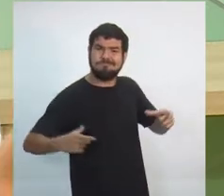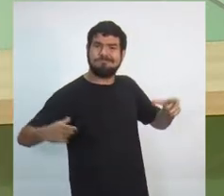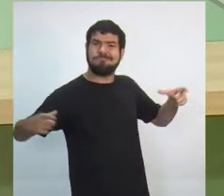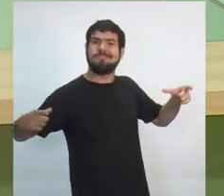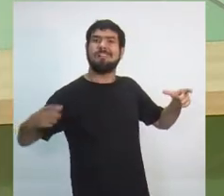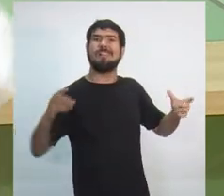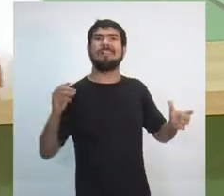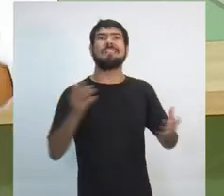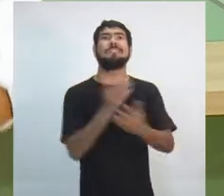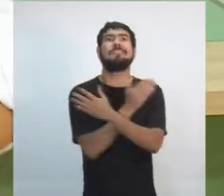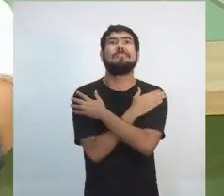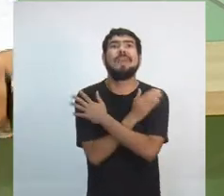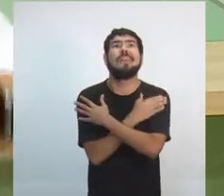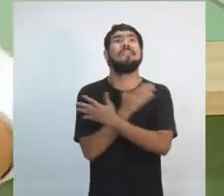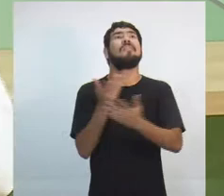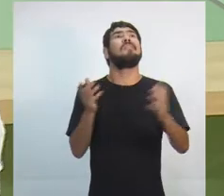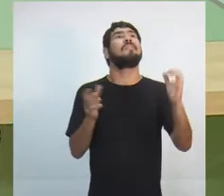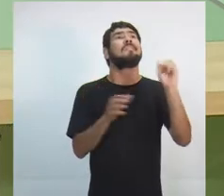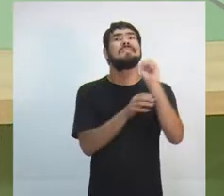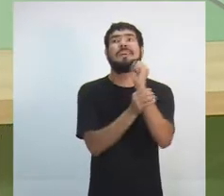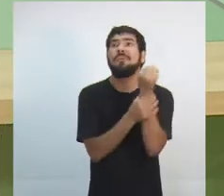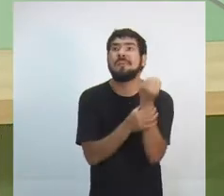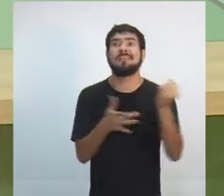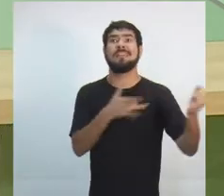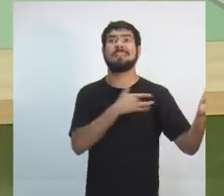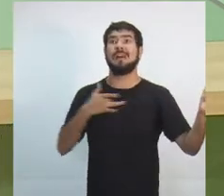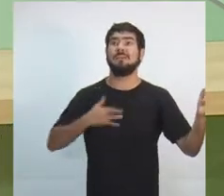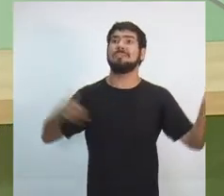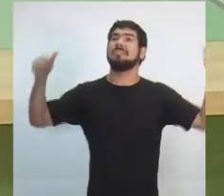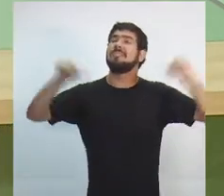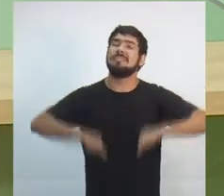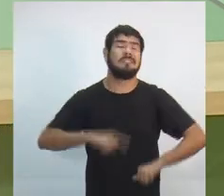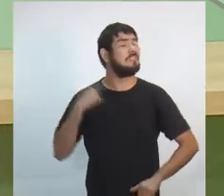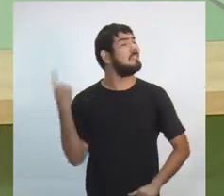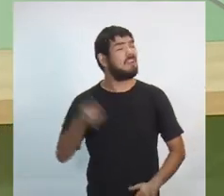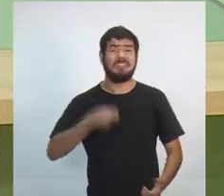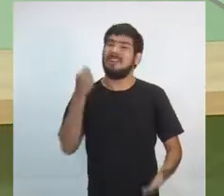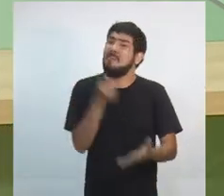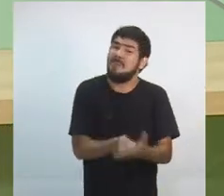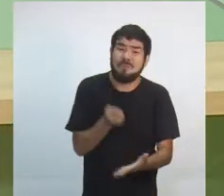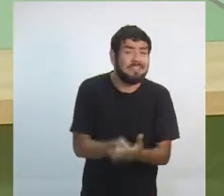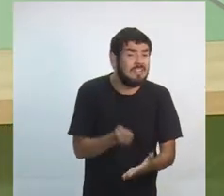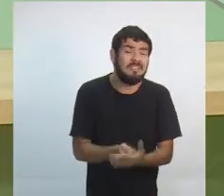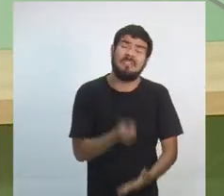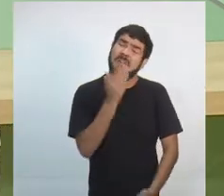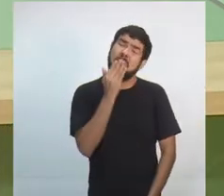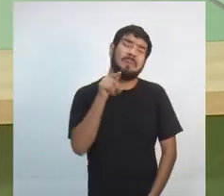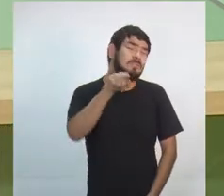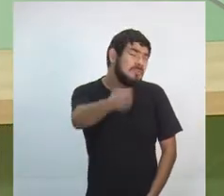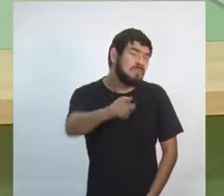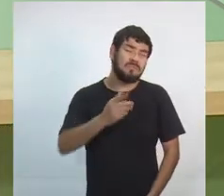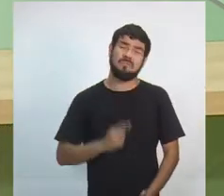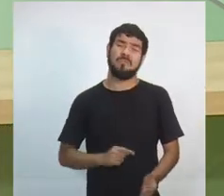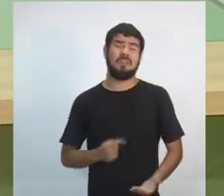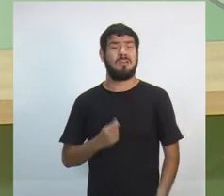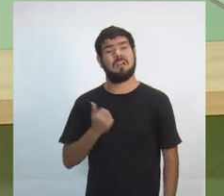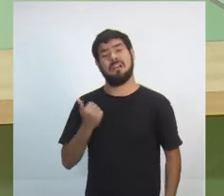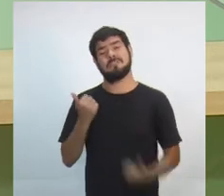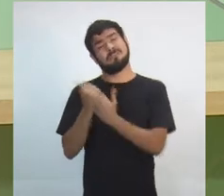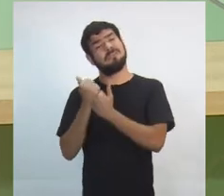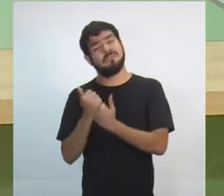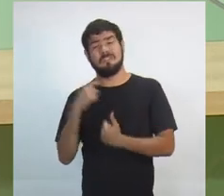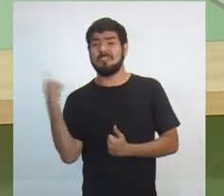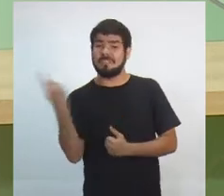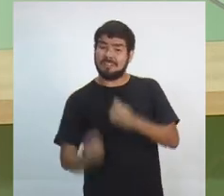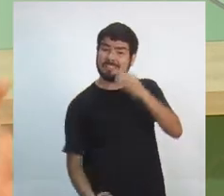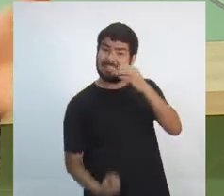falta de segurança, a saúde andou para trás, e é contra isso que nós estamos lutando. Eu peço a sua ajuda para que nós possamos